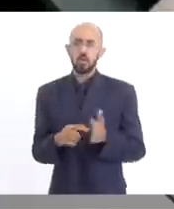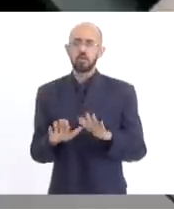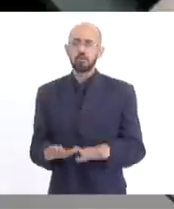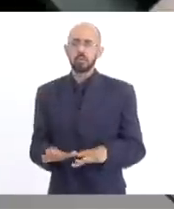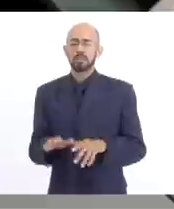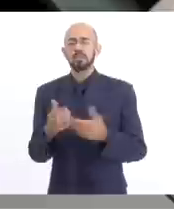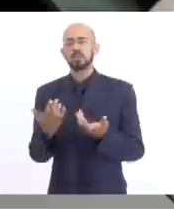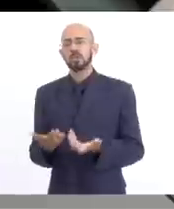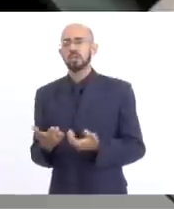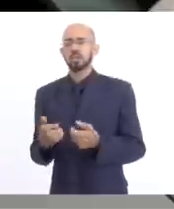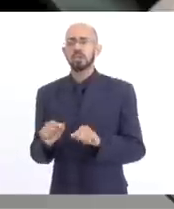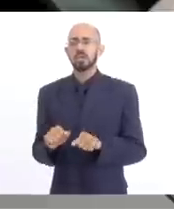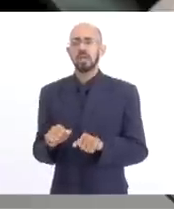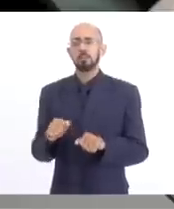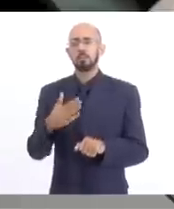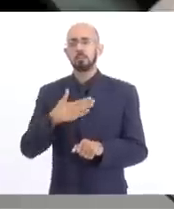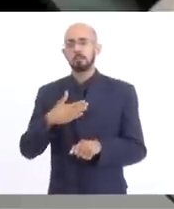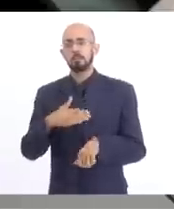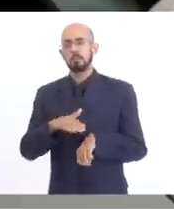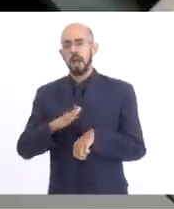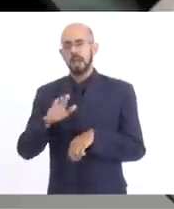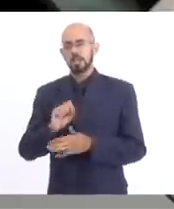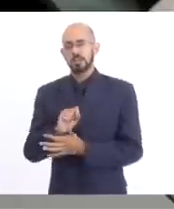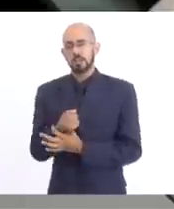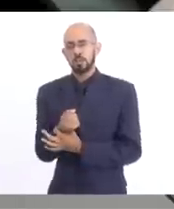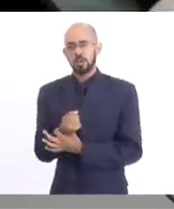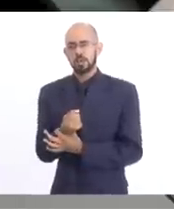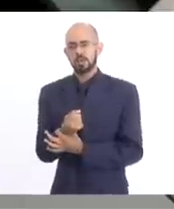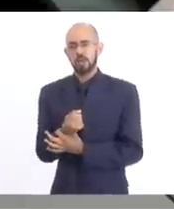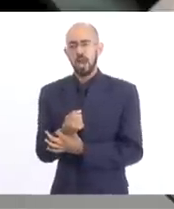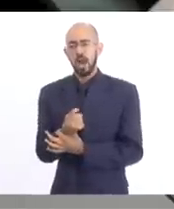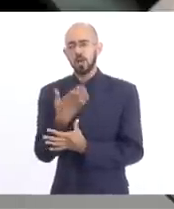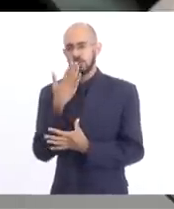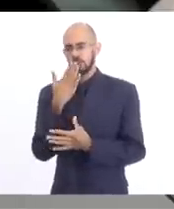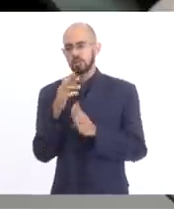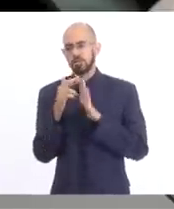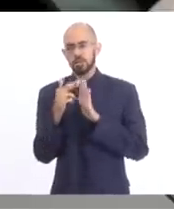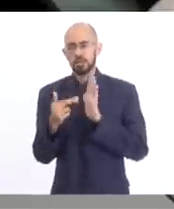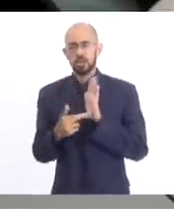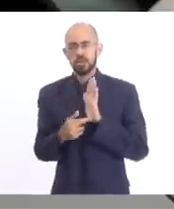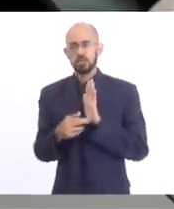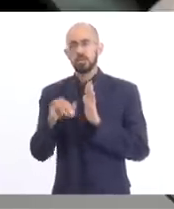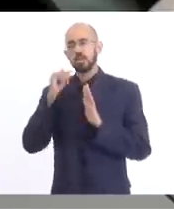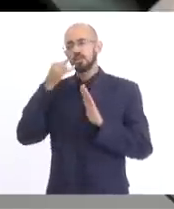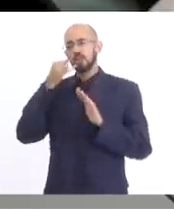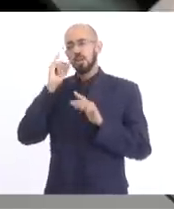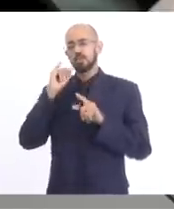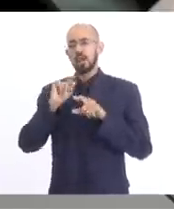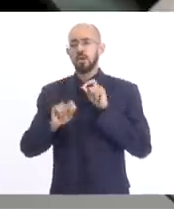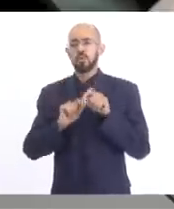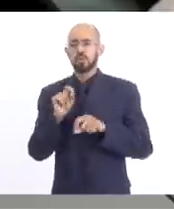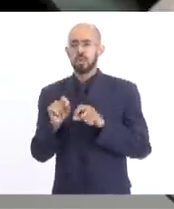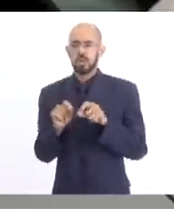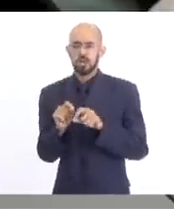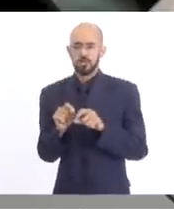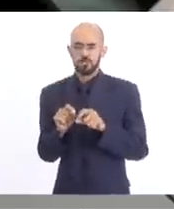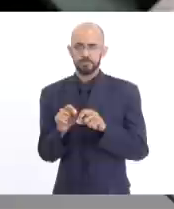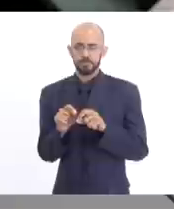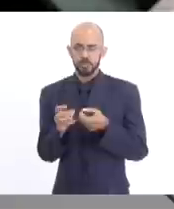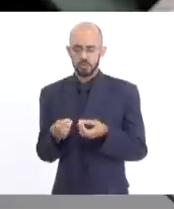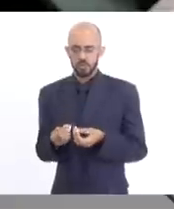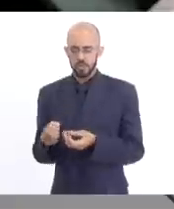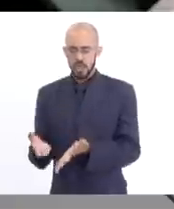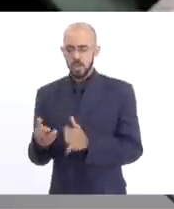mais amarrado à natureza desse relatório. Para a gente não cair também naquela coisa que vem um